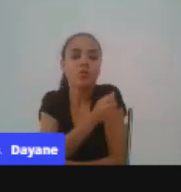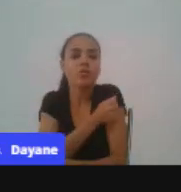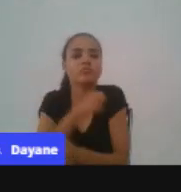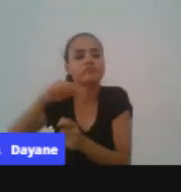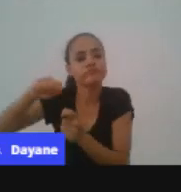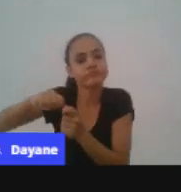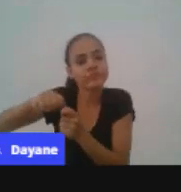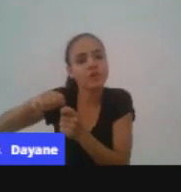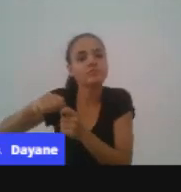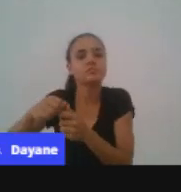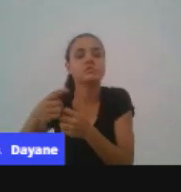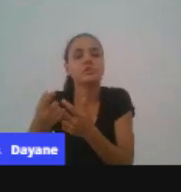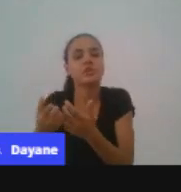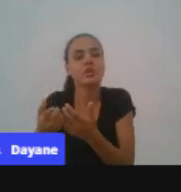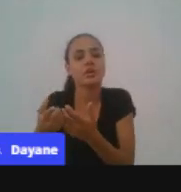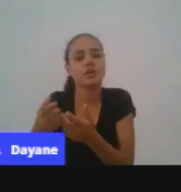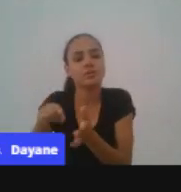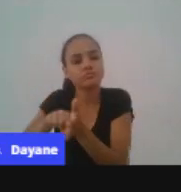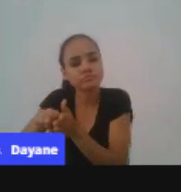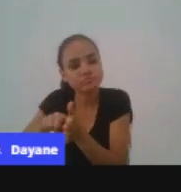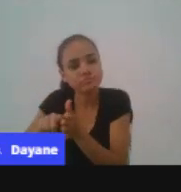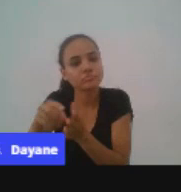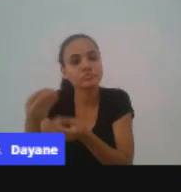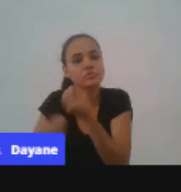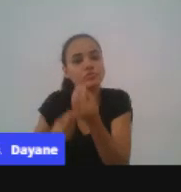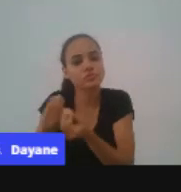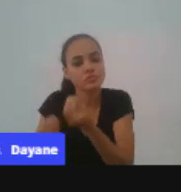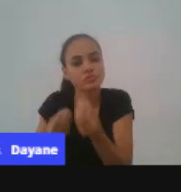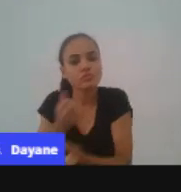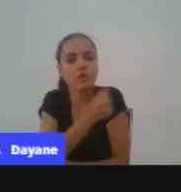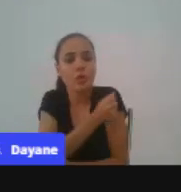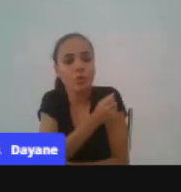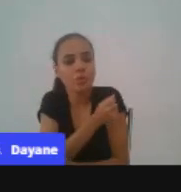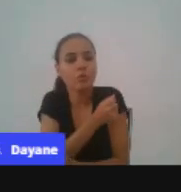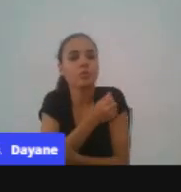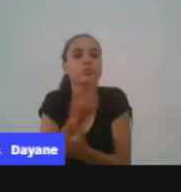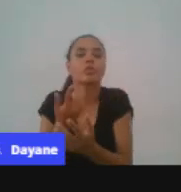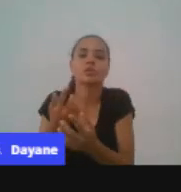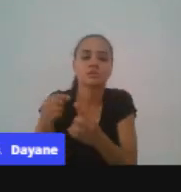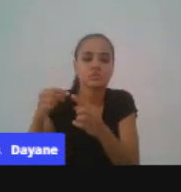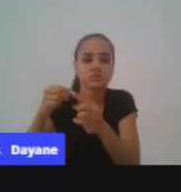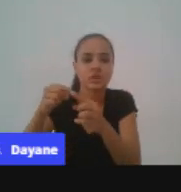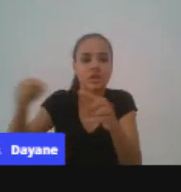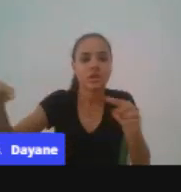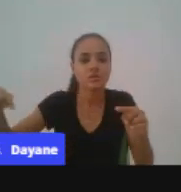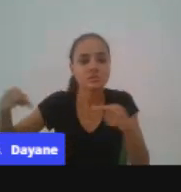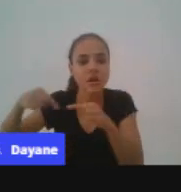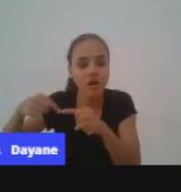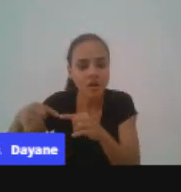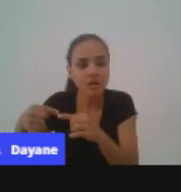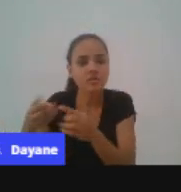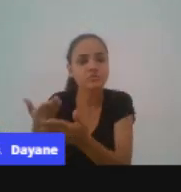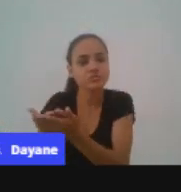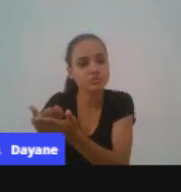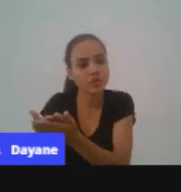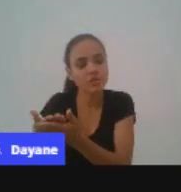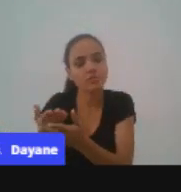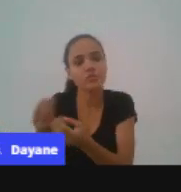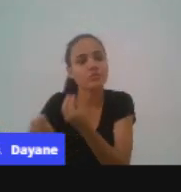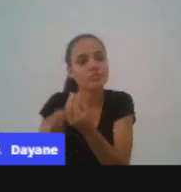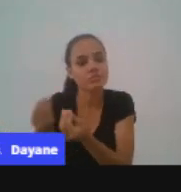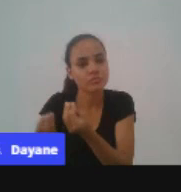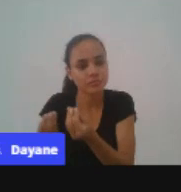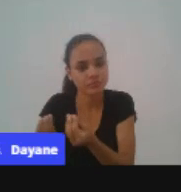que nós estamos trabalhando. Tá? Então, esse caderno de atividade diagnóstica foi uma parceria feita entre o GFEM e a DAV, né? Então, ele